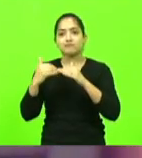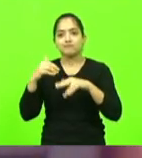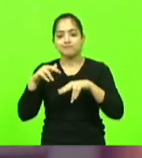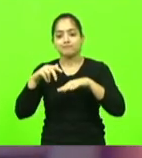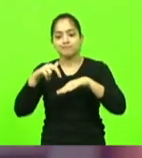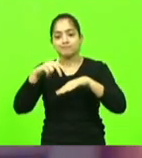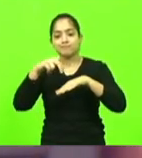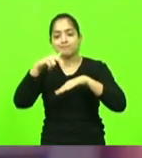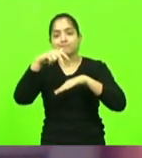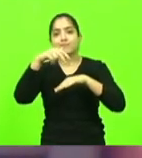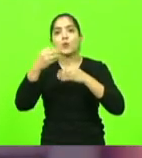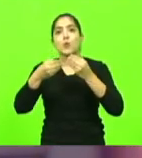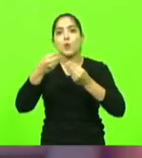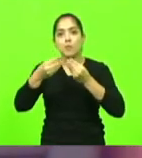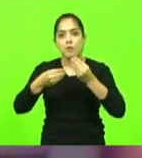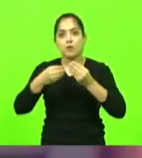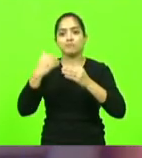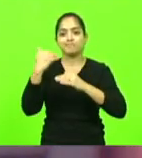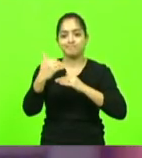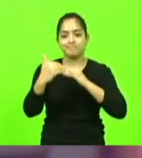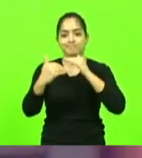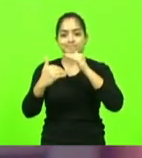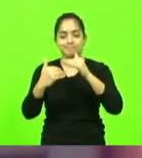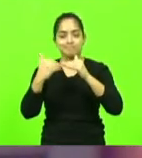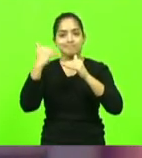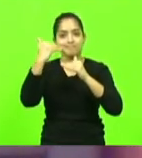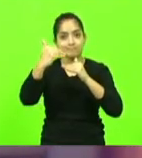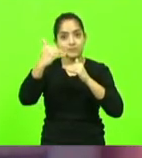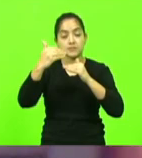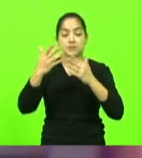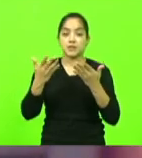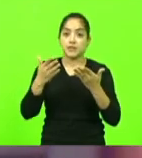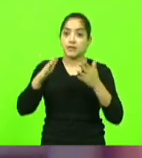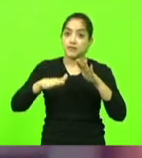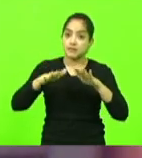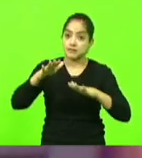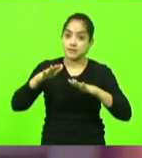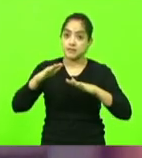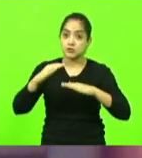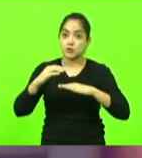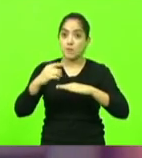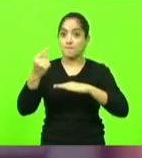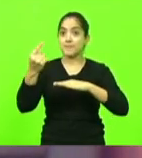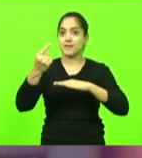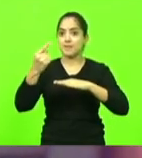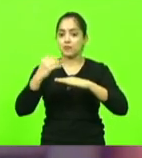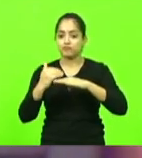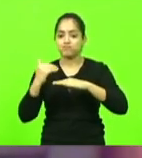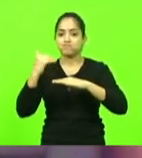ela um degrau por degrau. Talvez essa seja a primeira etapa, o primeiro degrau,